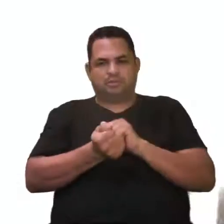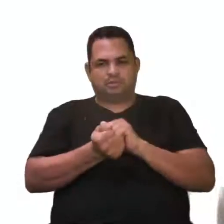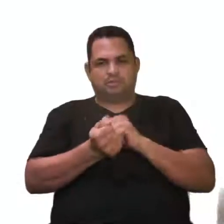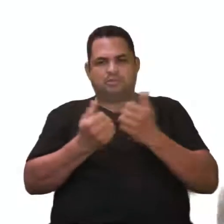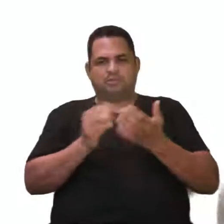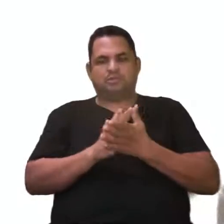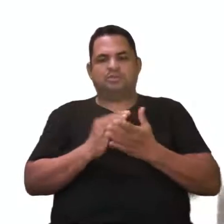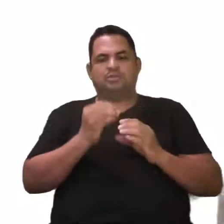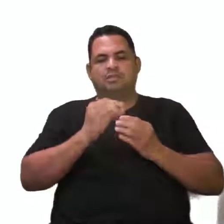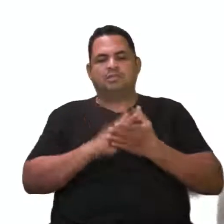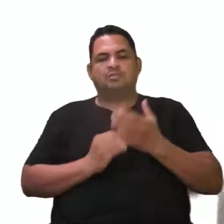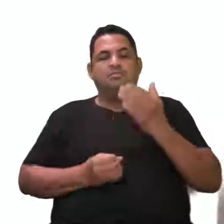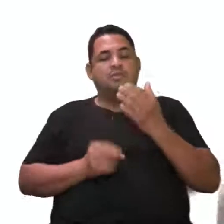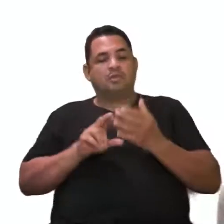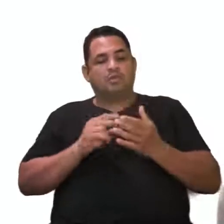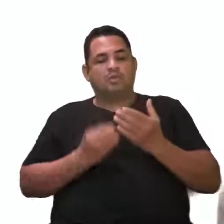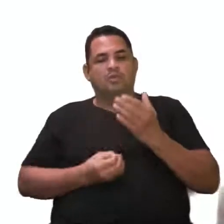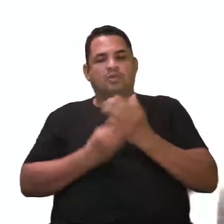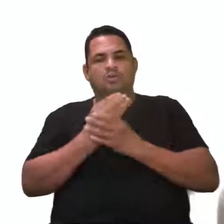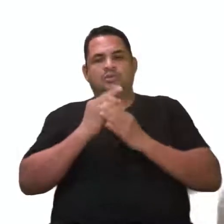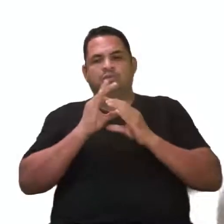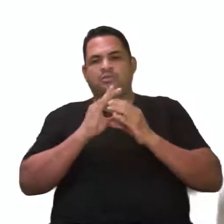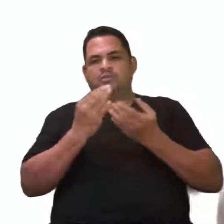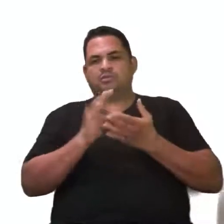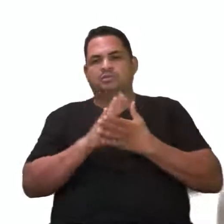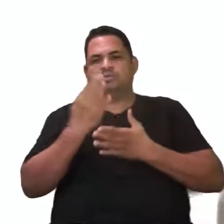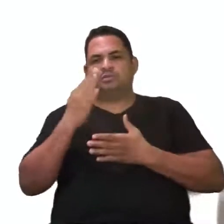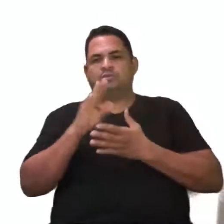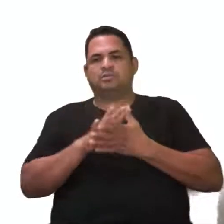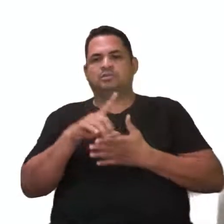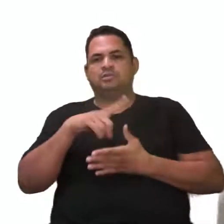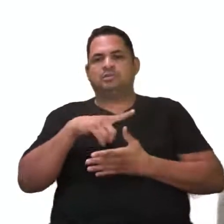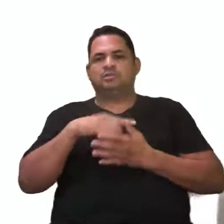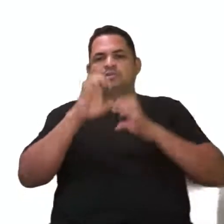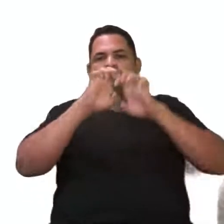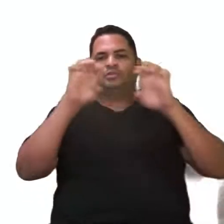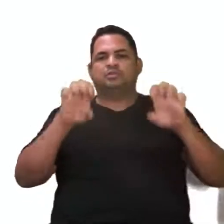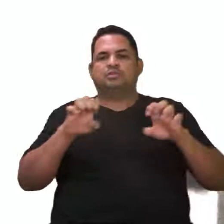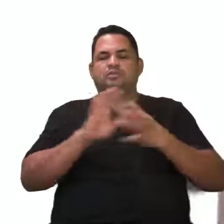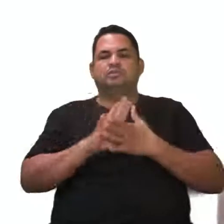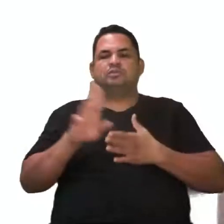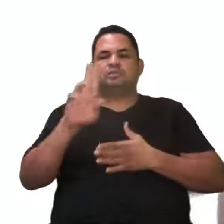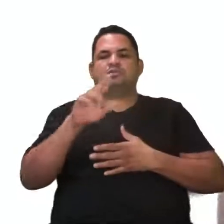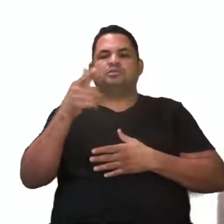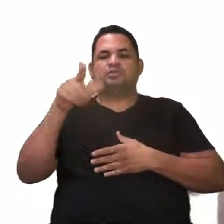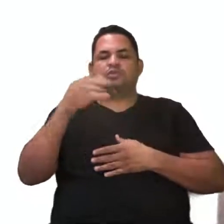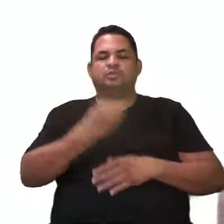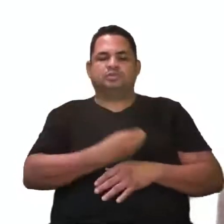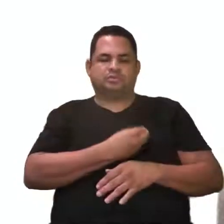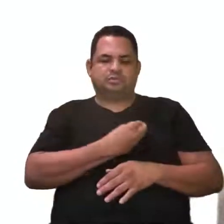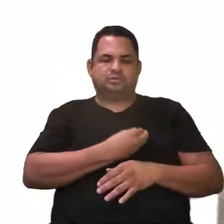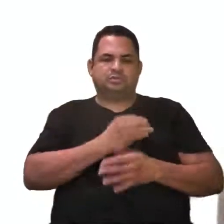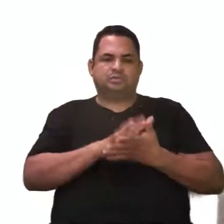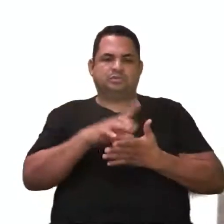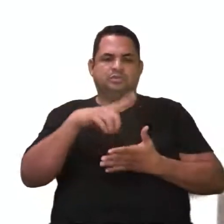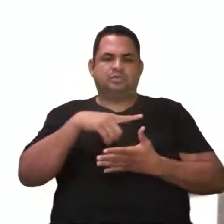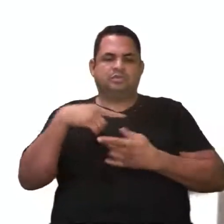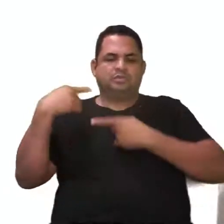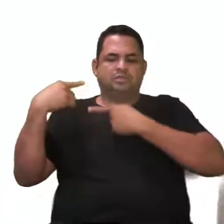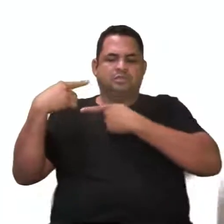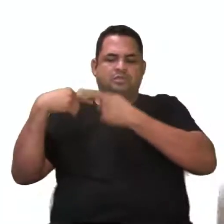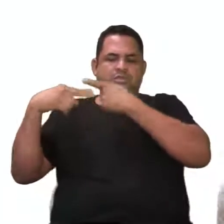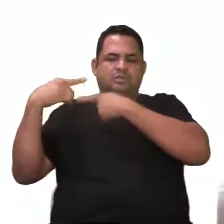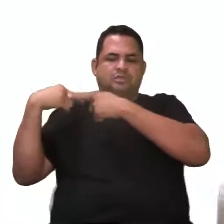Origem biológica, muito bem. As estruturas úteis em outros organismos. Por que eram úteis em outros organismos? Porque existia um ancestral